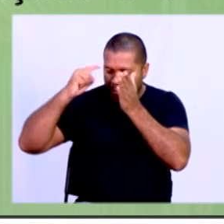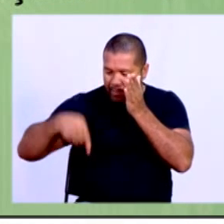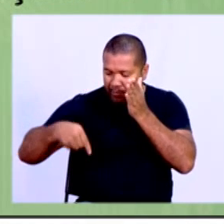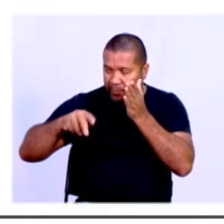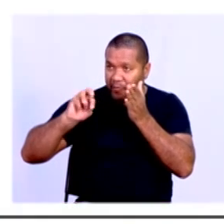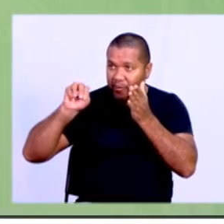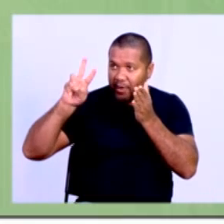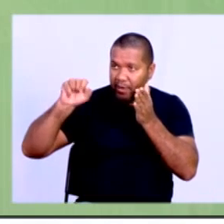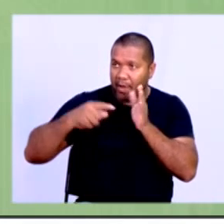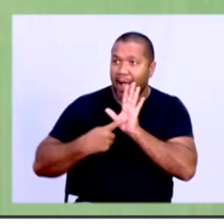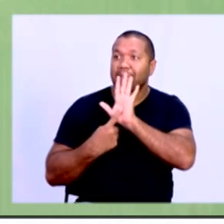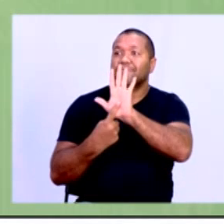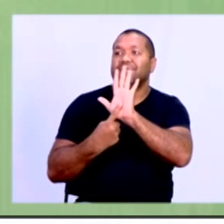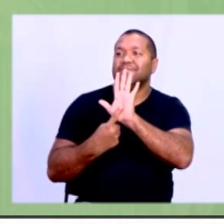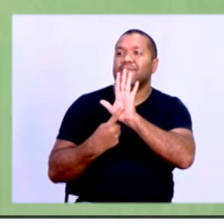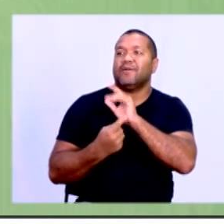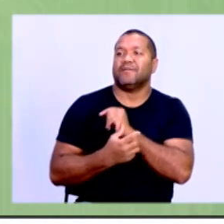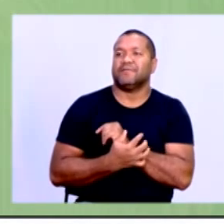eu estou esperando.